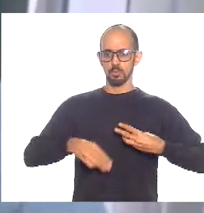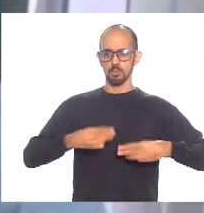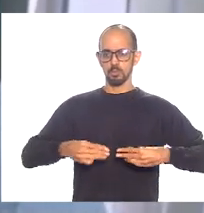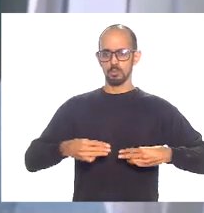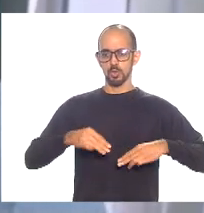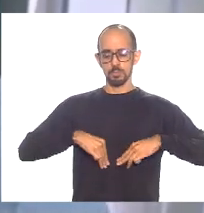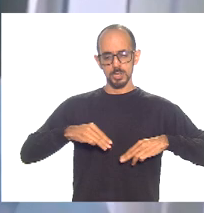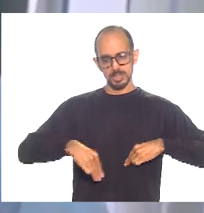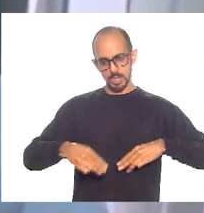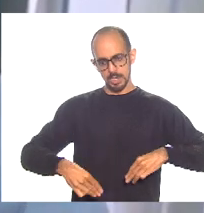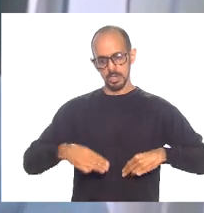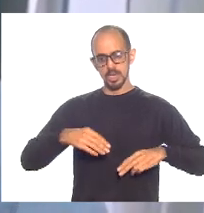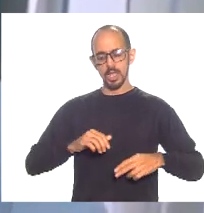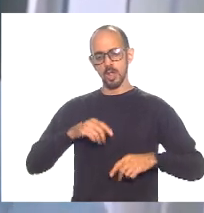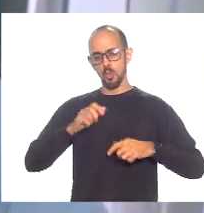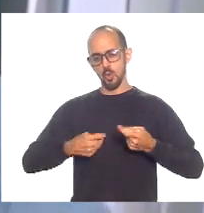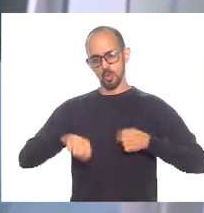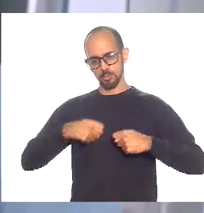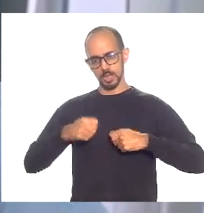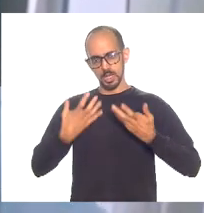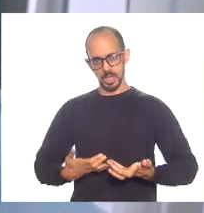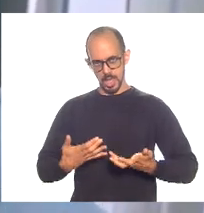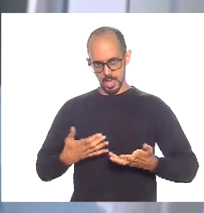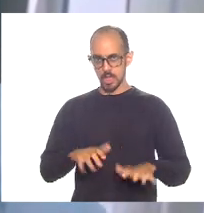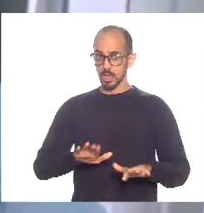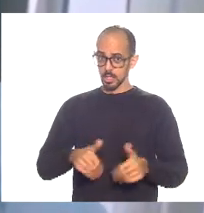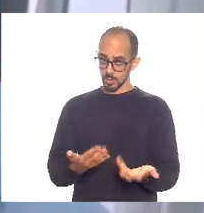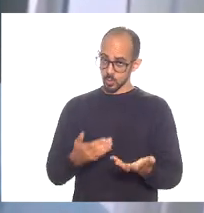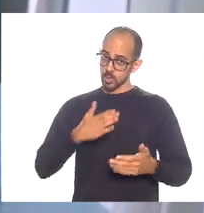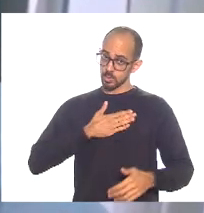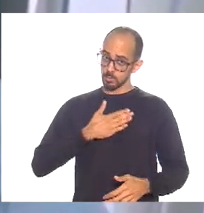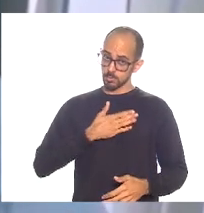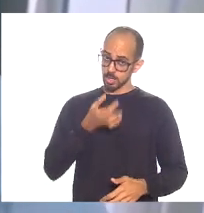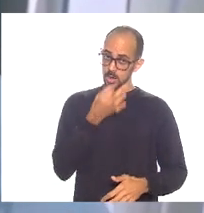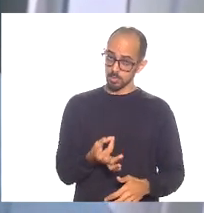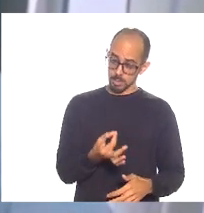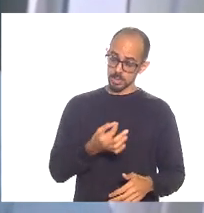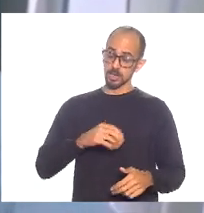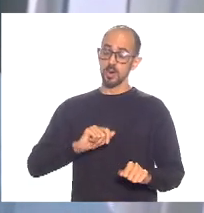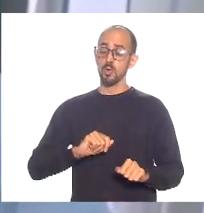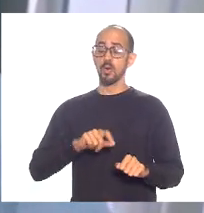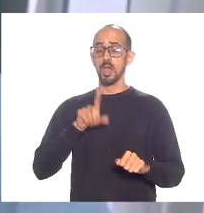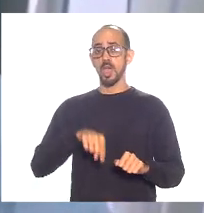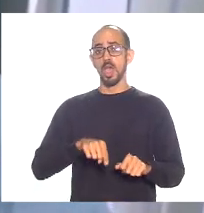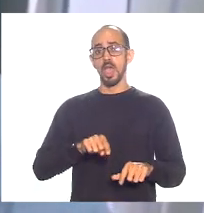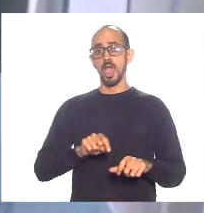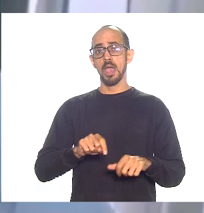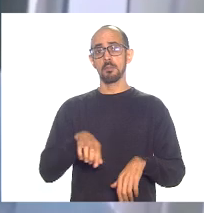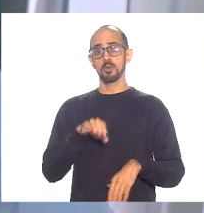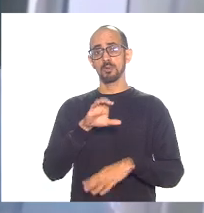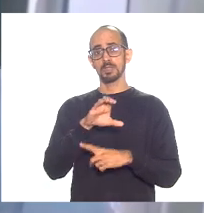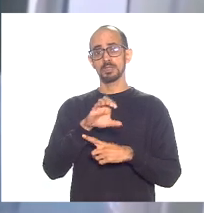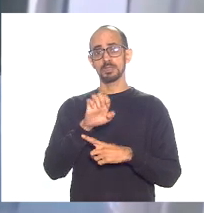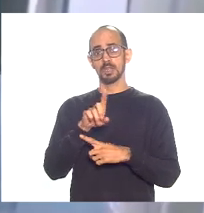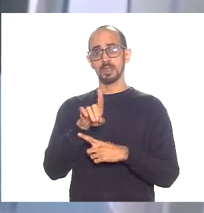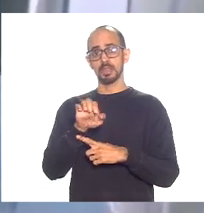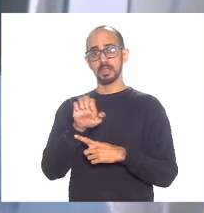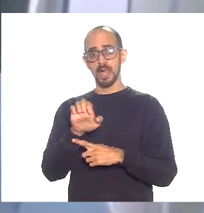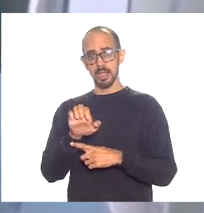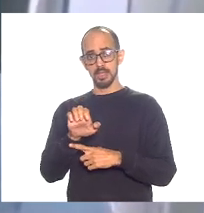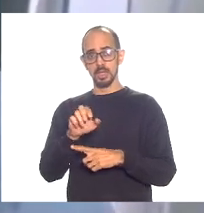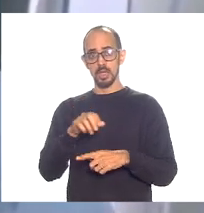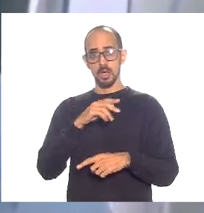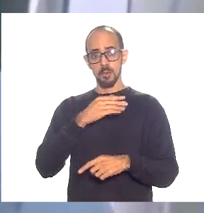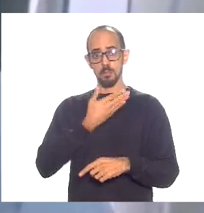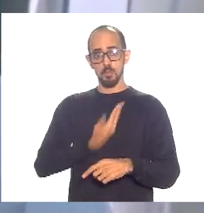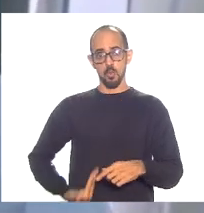esse dilema. Por isso, faço aqui essa manifestação. E, claro, do meu ponto de vista, na minha defesa, é por uma SEDAI pública, estatal,